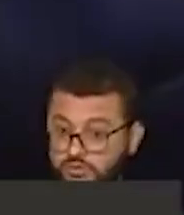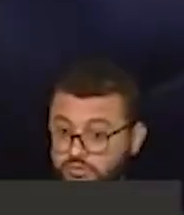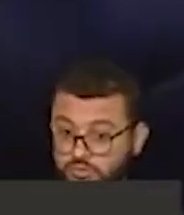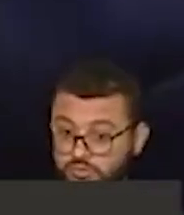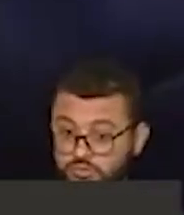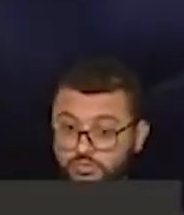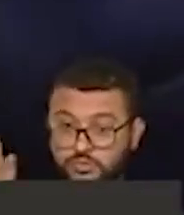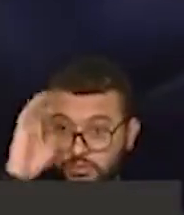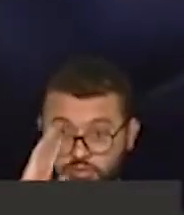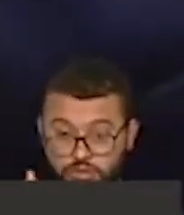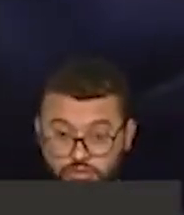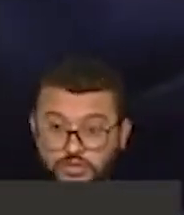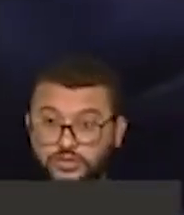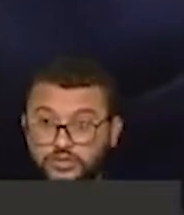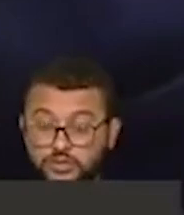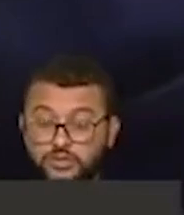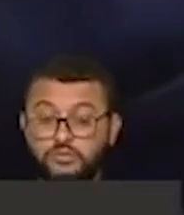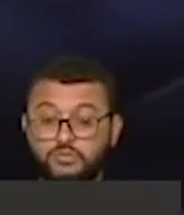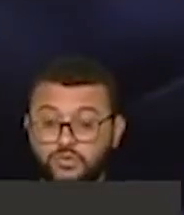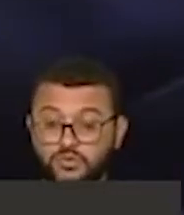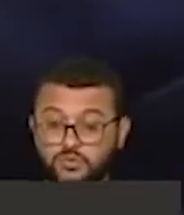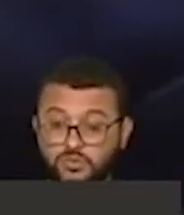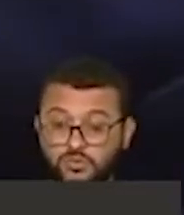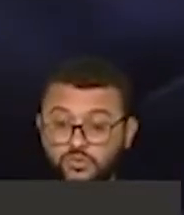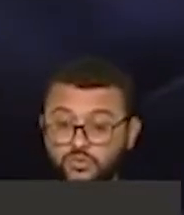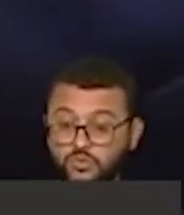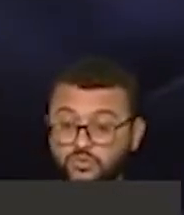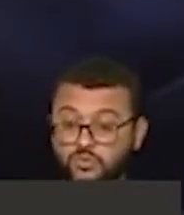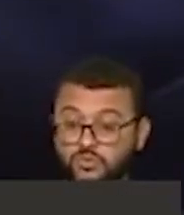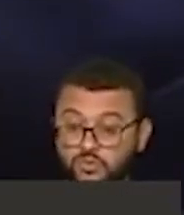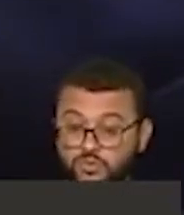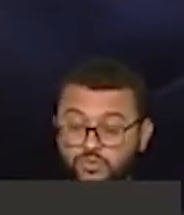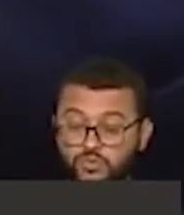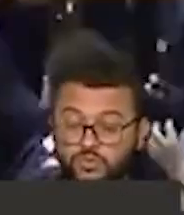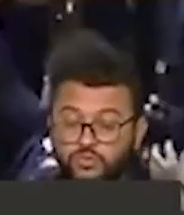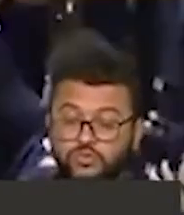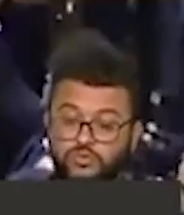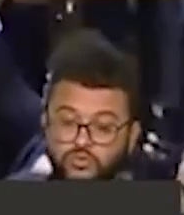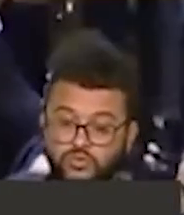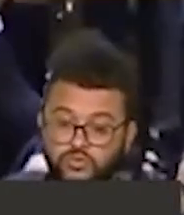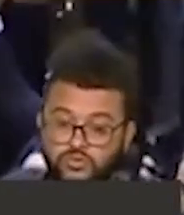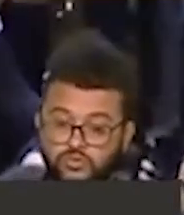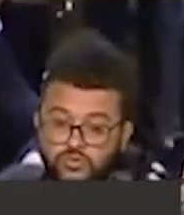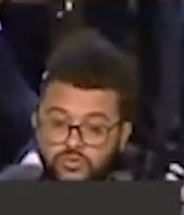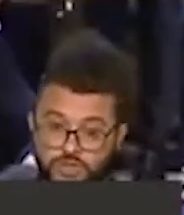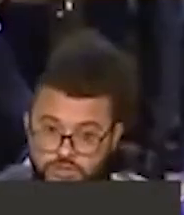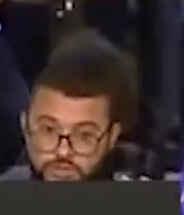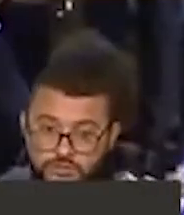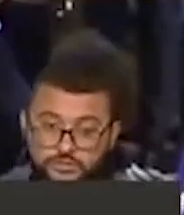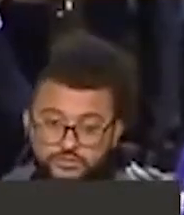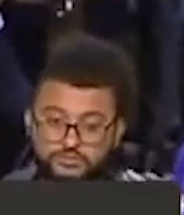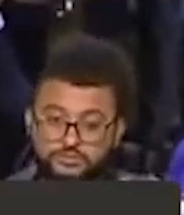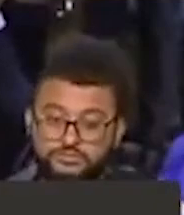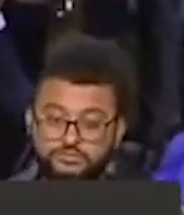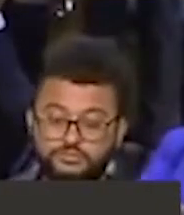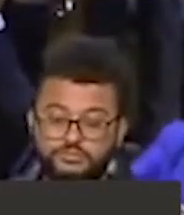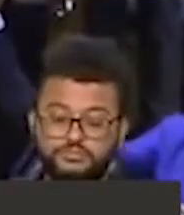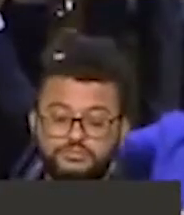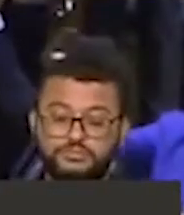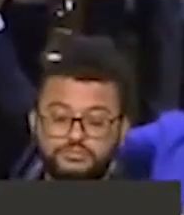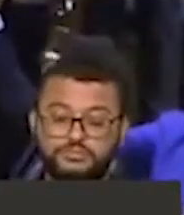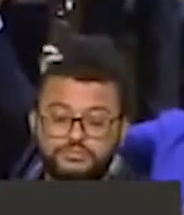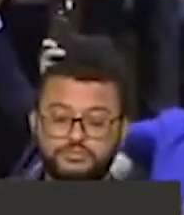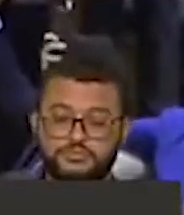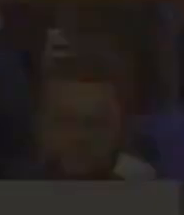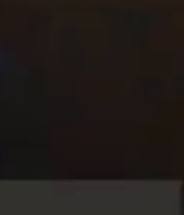25% Eu já ouvi em 28% já ouvi até 30 e corremos o risco de ter a maior alíquota do mundo é isso mesmo